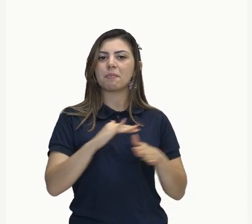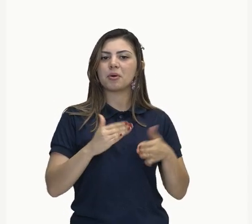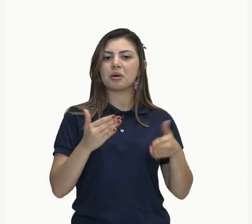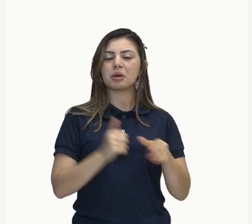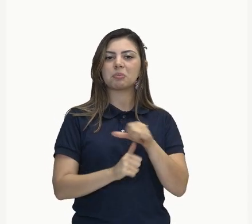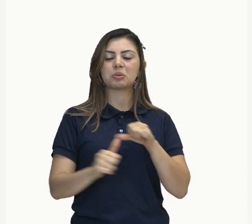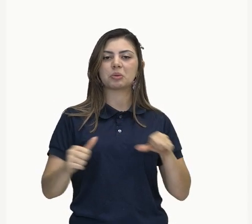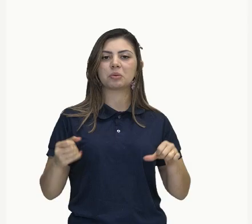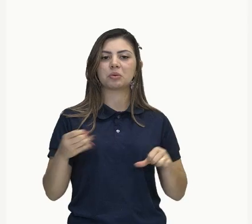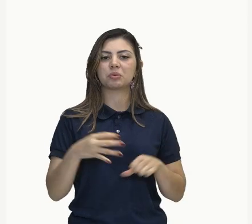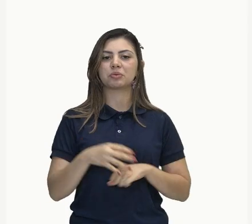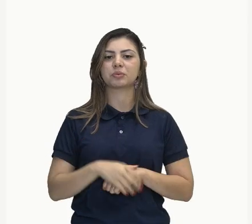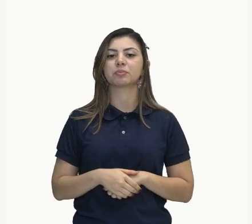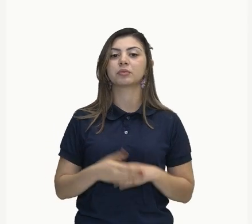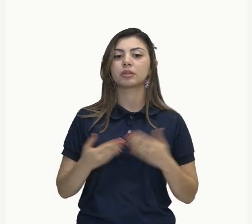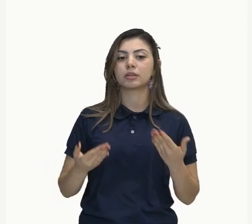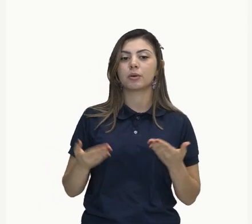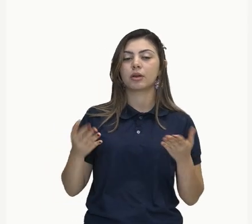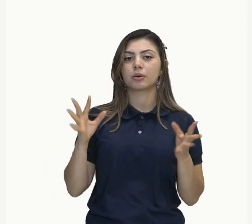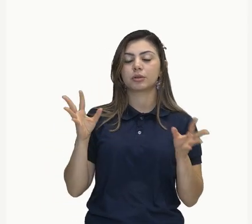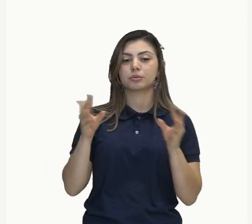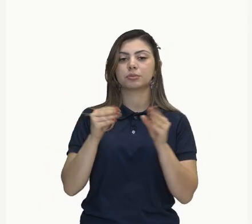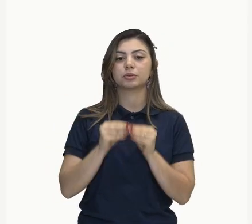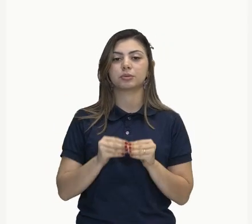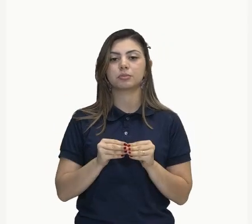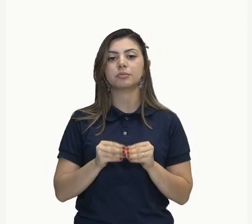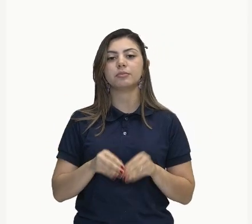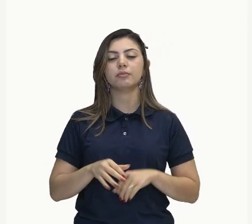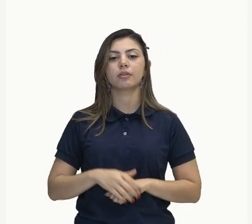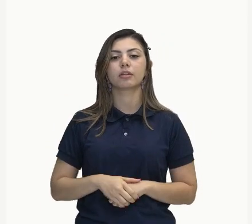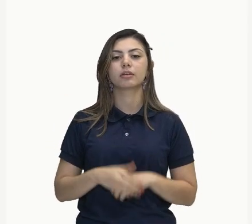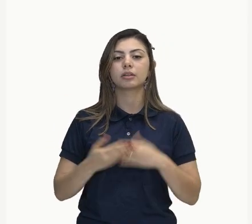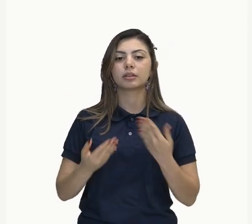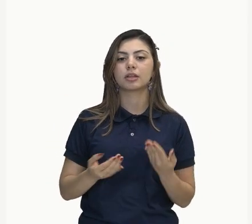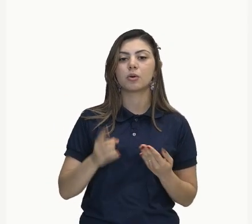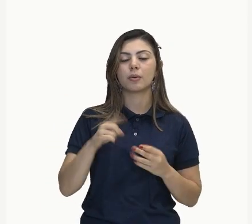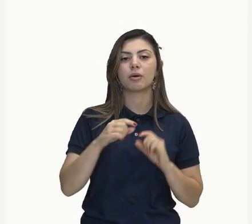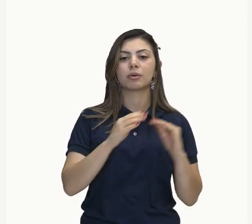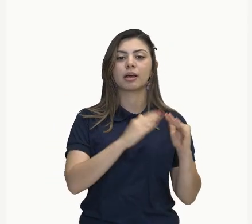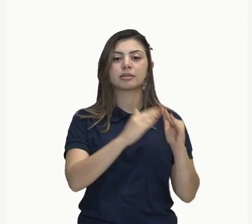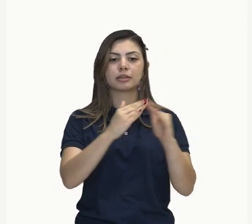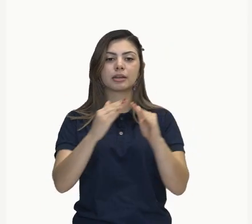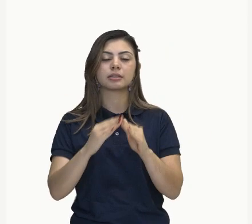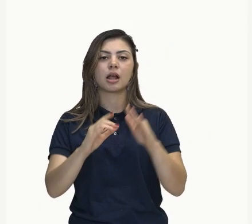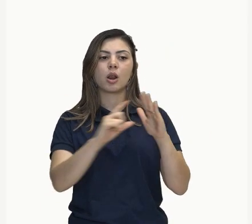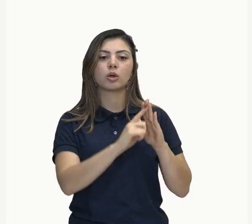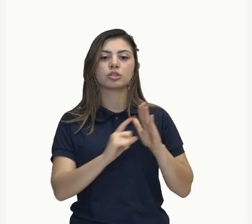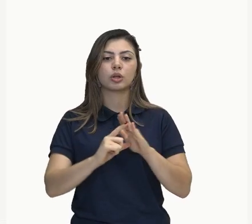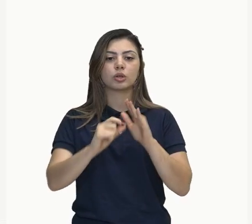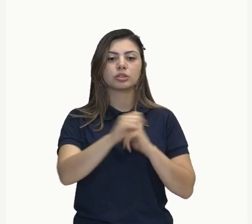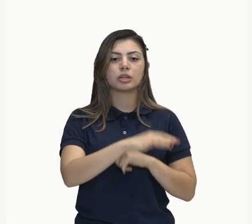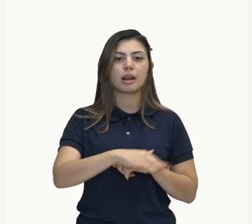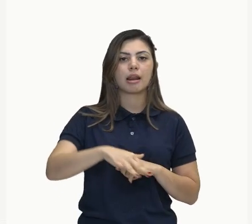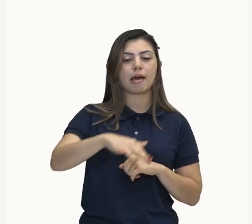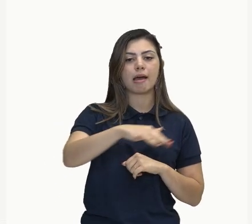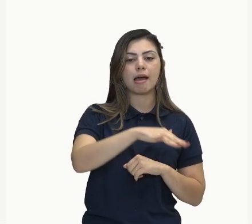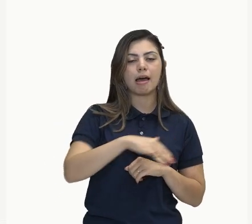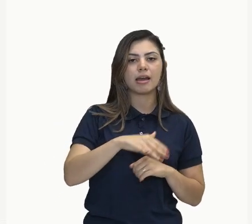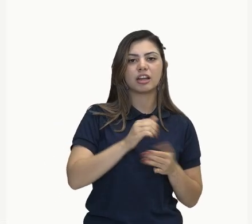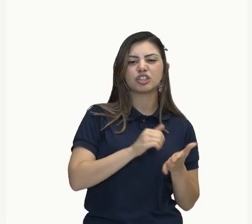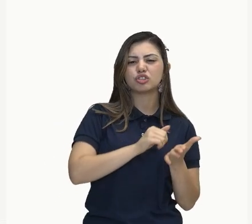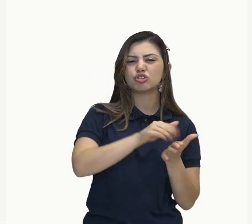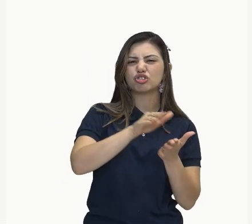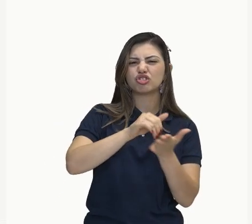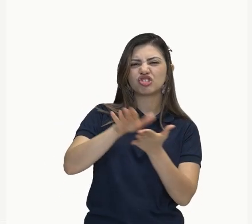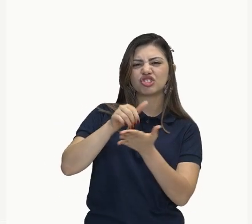seria a gentrificação? É a expulsão de moradores e comércios populares das